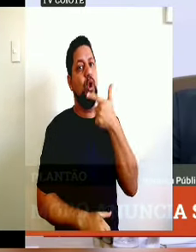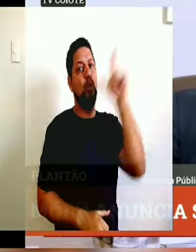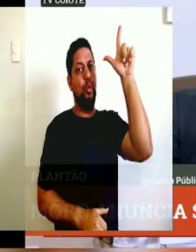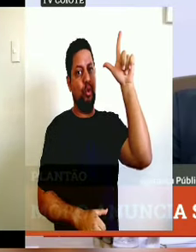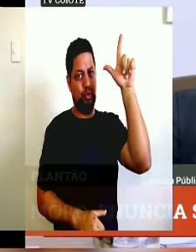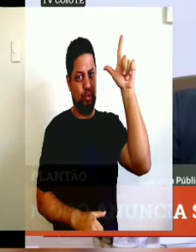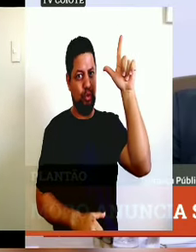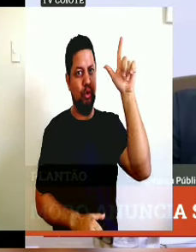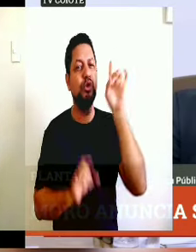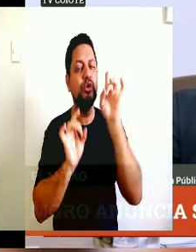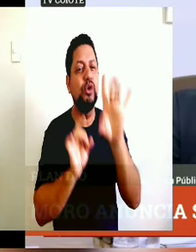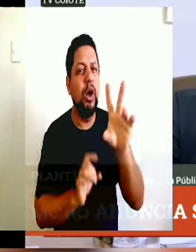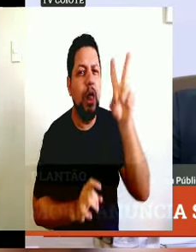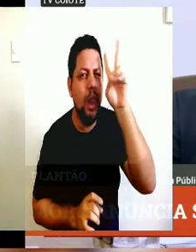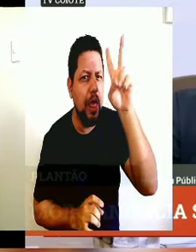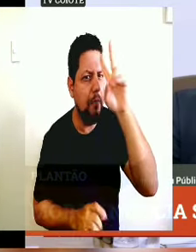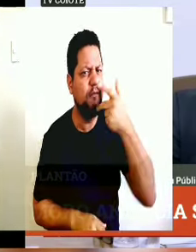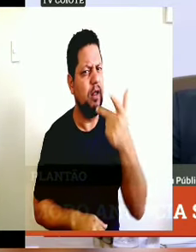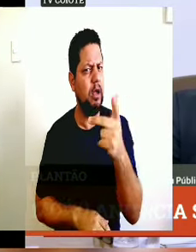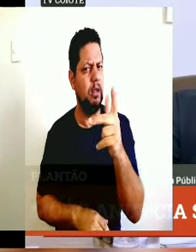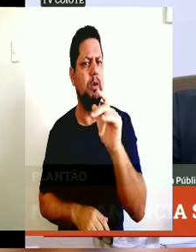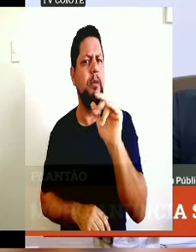referência bastante rápida, né? Eu não indico